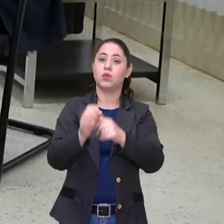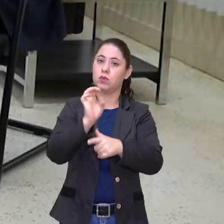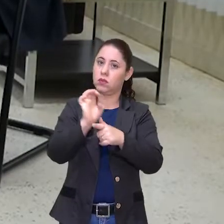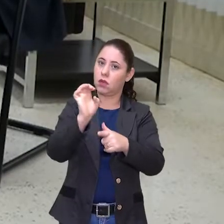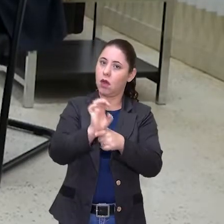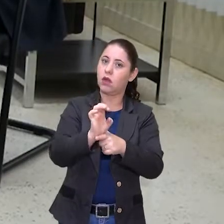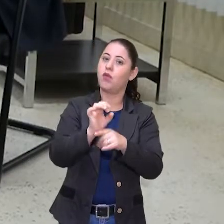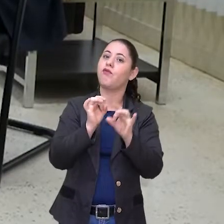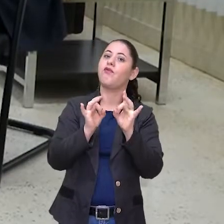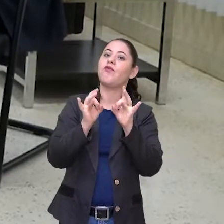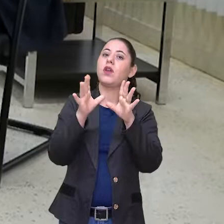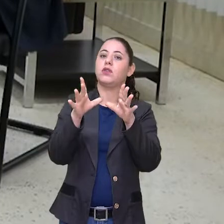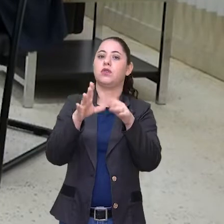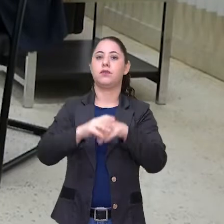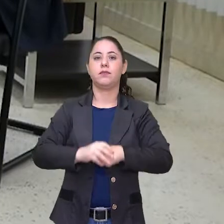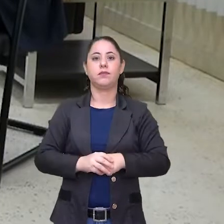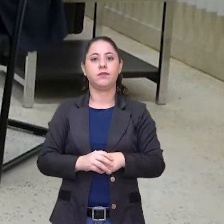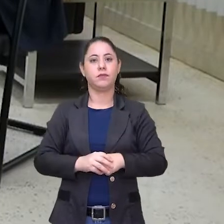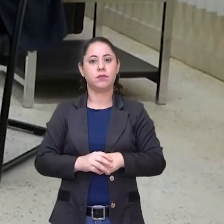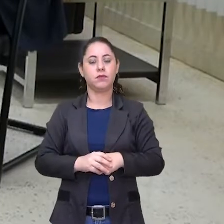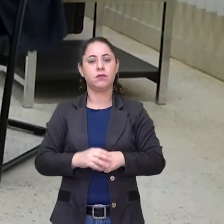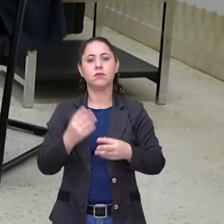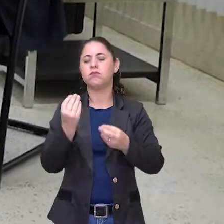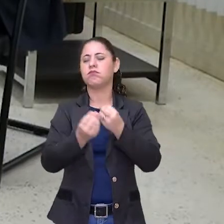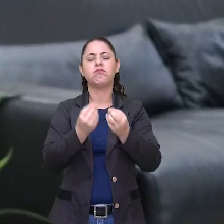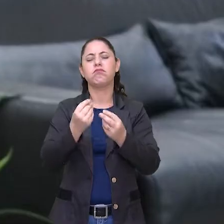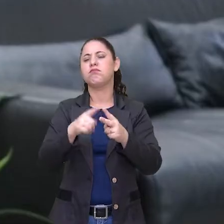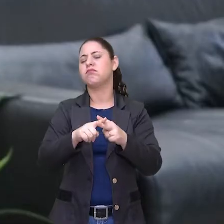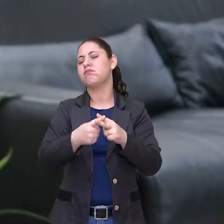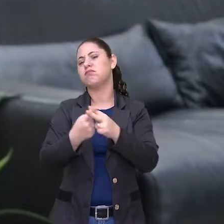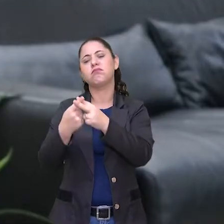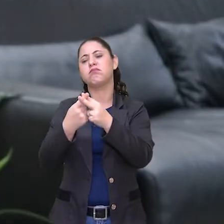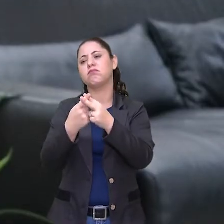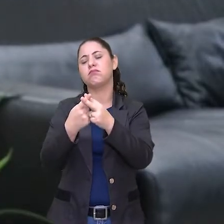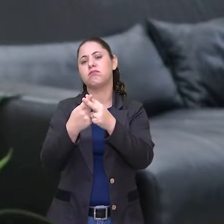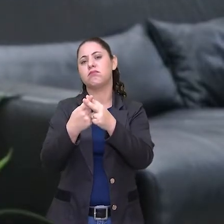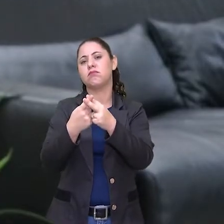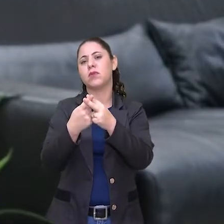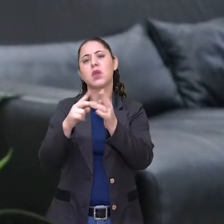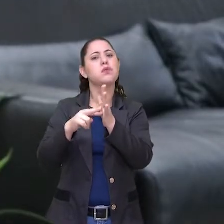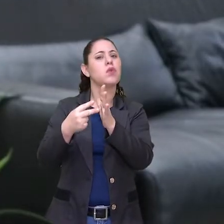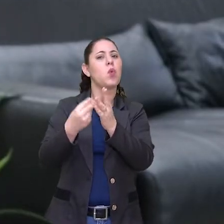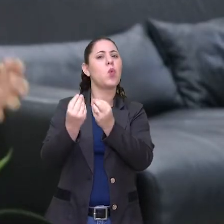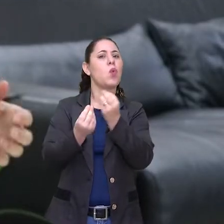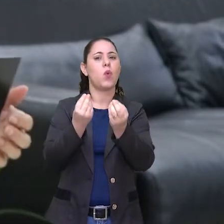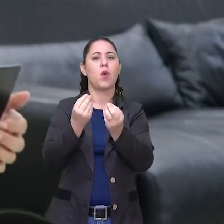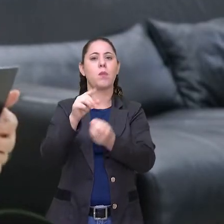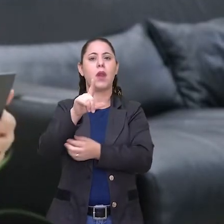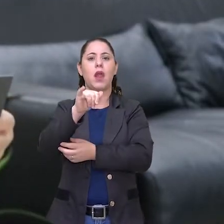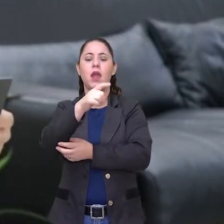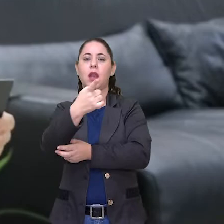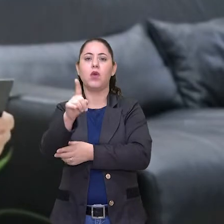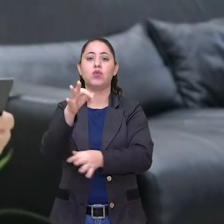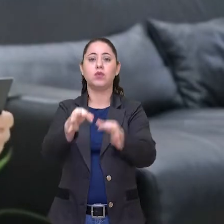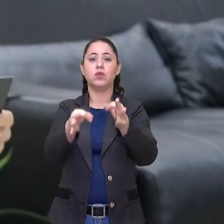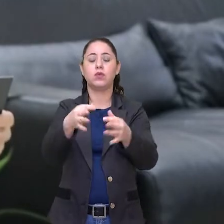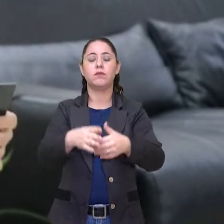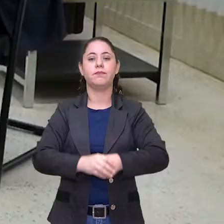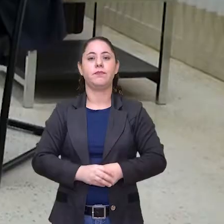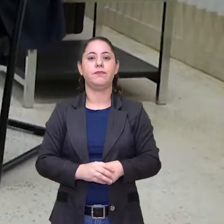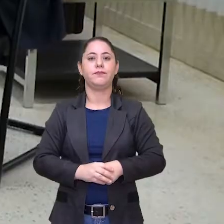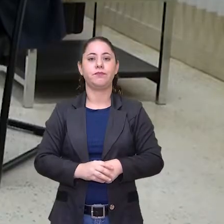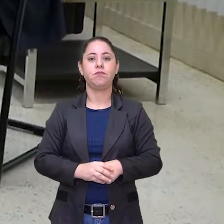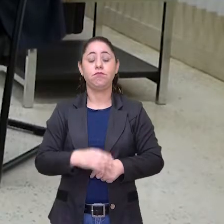alienados através do leilão. E como que eles funcionam, né? Qual que é o funcionamento dos leilões